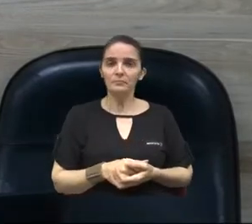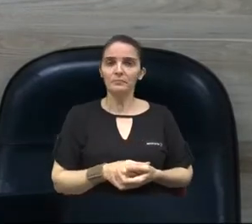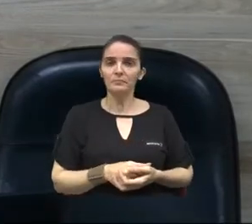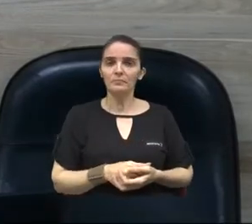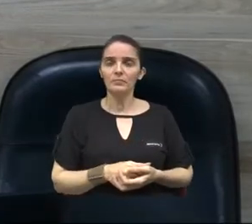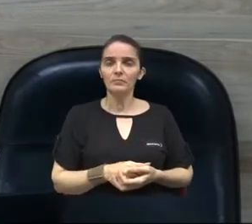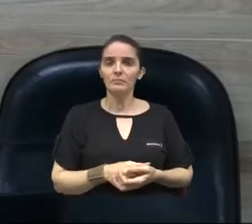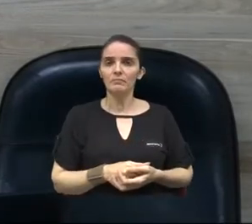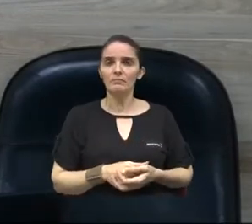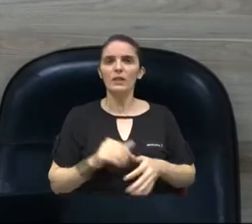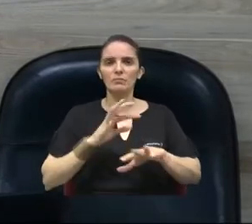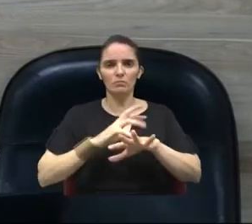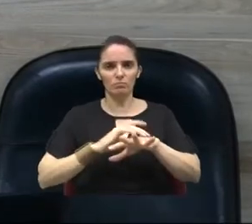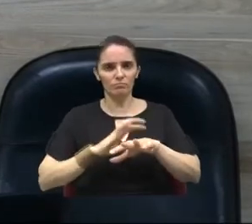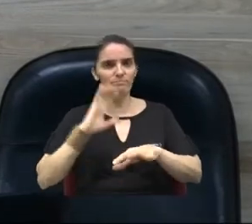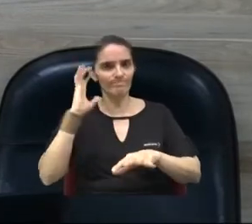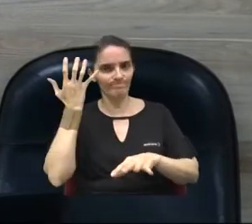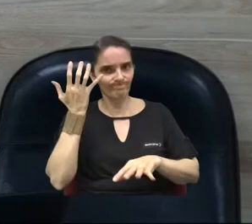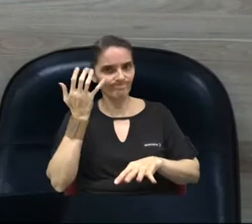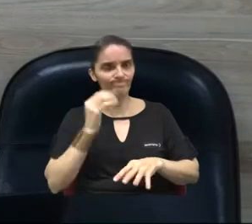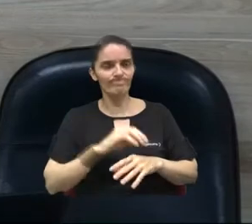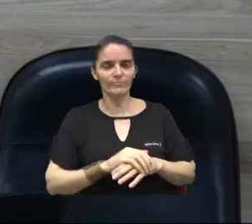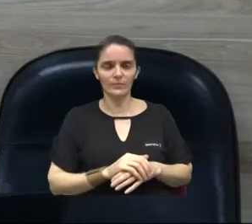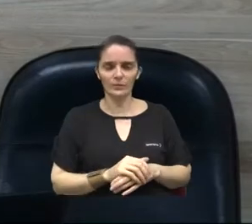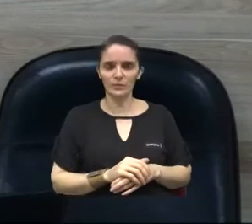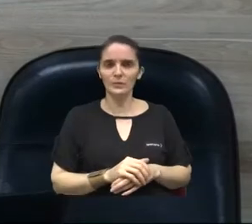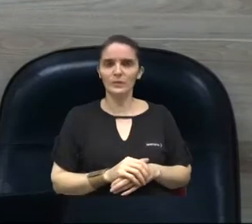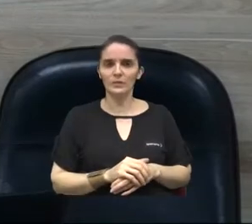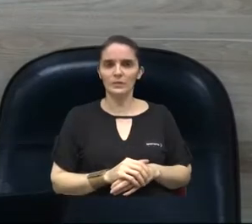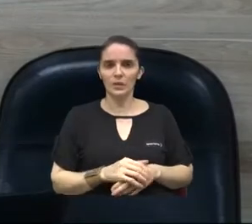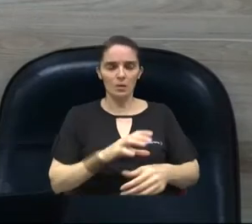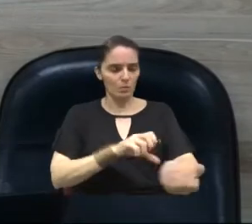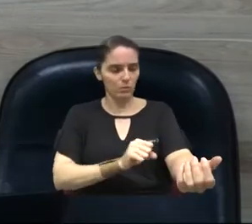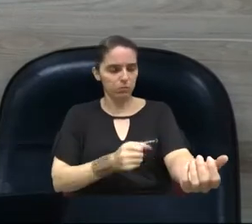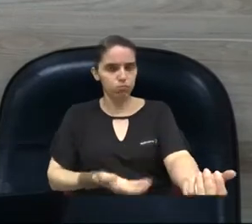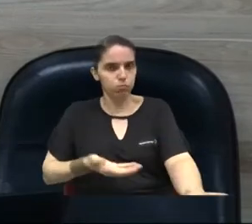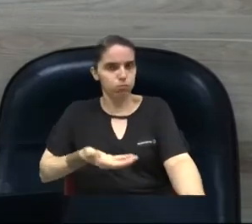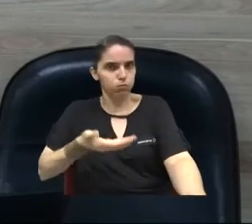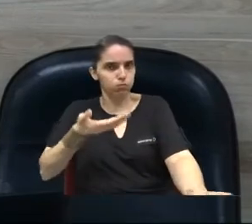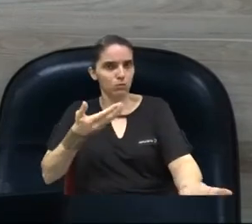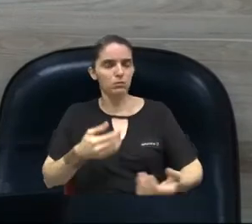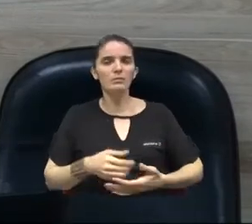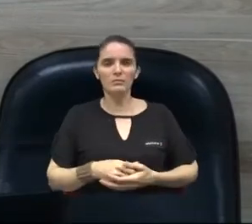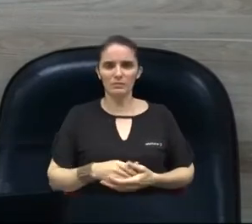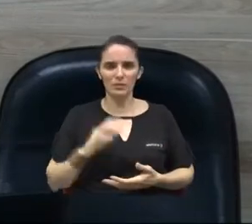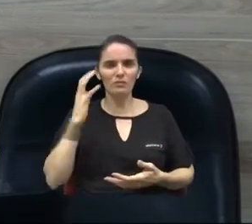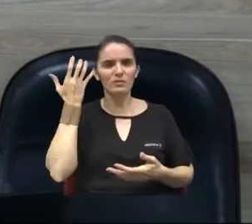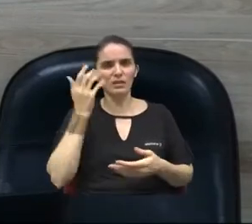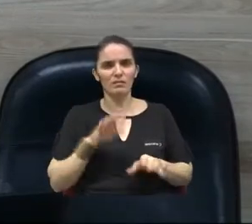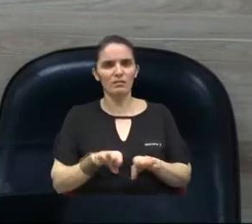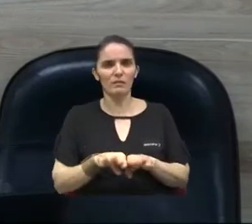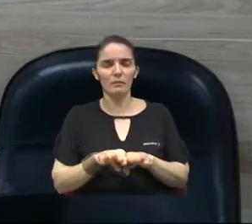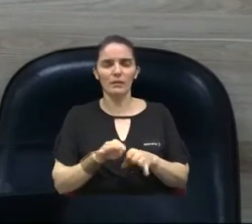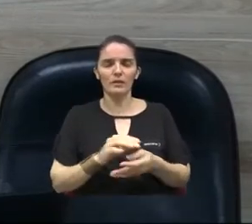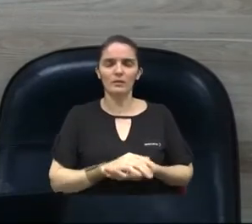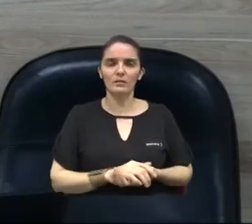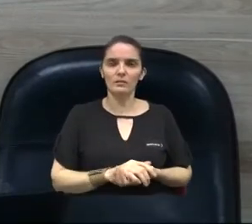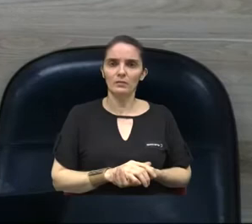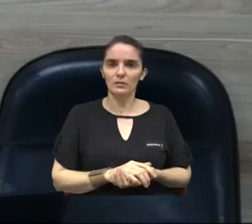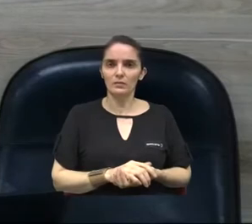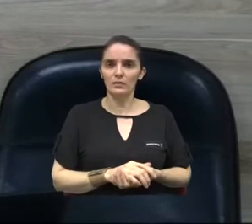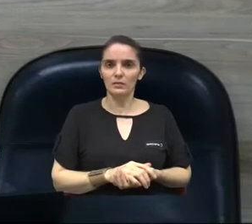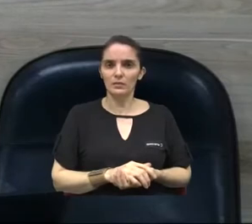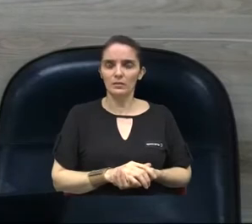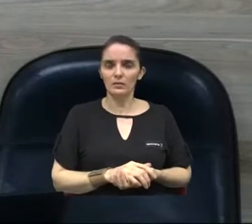desenvolvendo patologias aí, como insuficiência cardíaca, hipertensão, tudo precocemente. Casos que não são